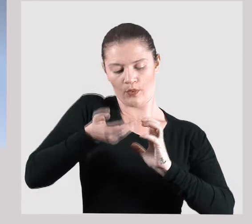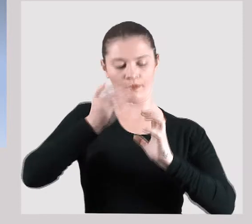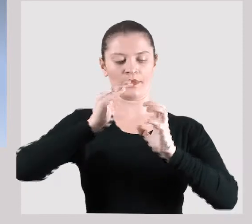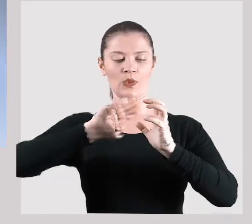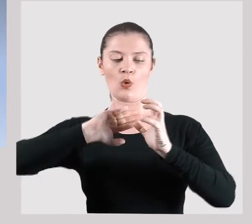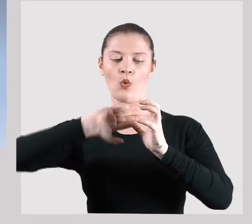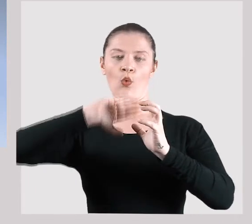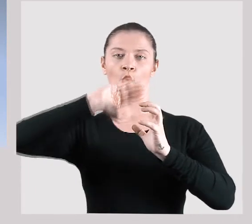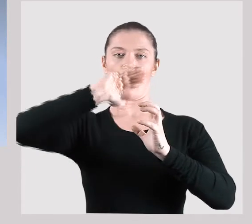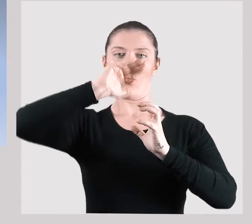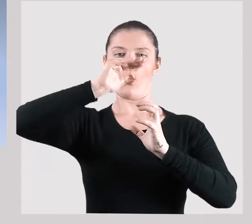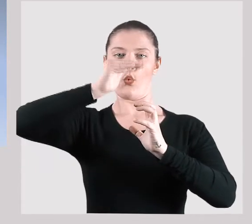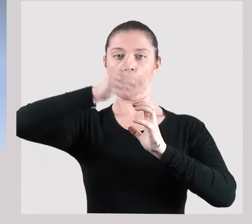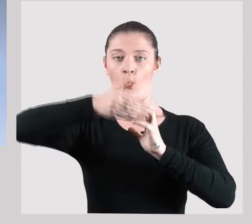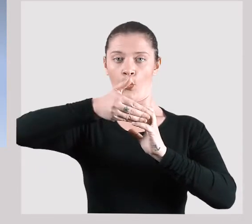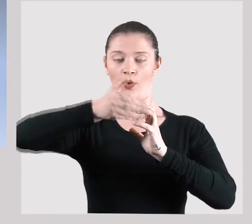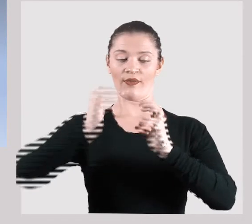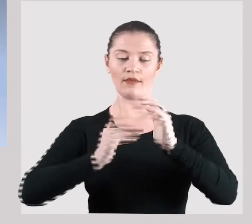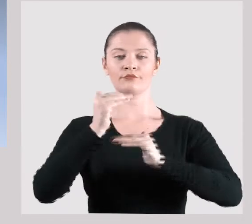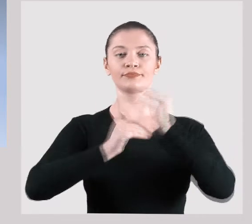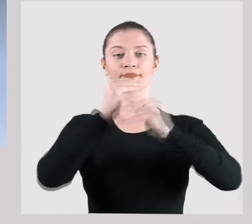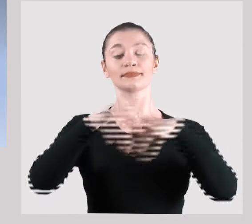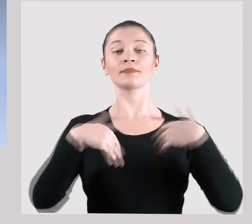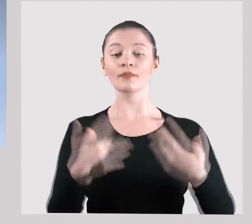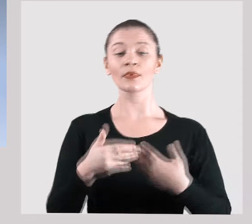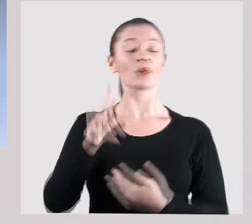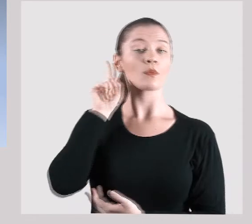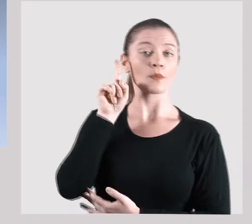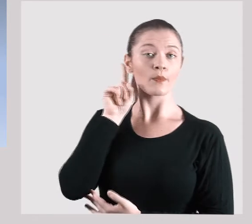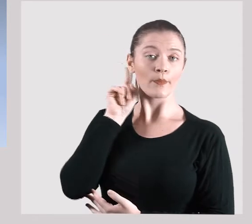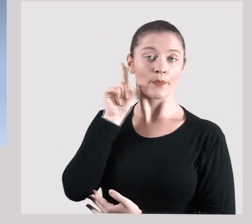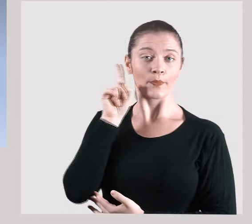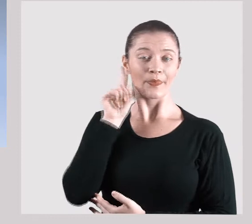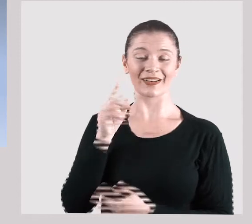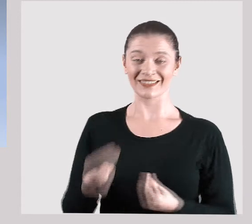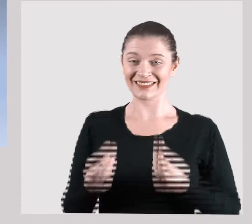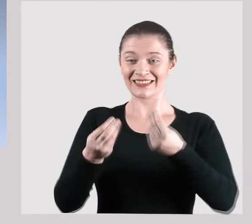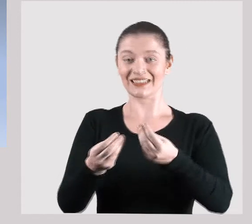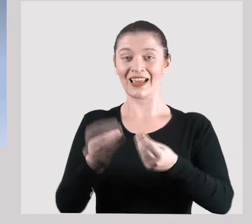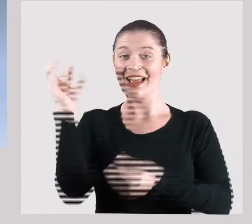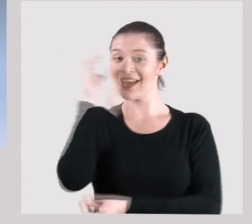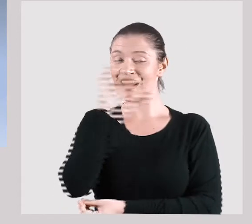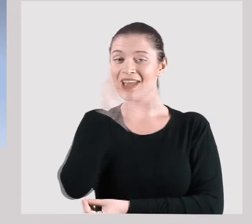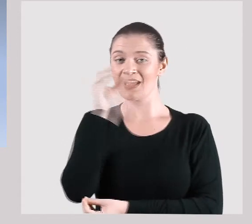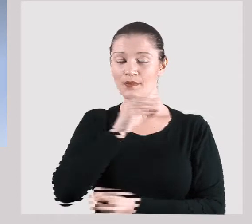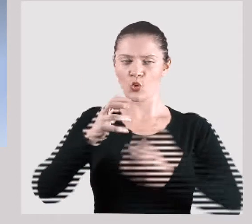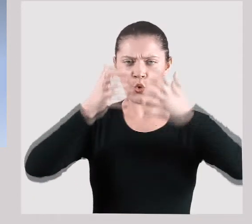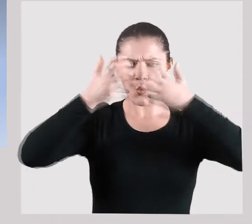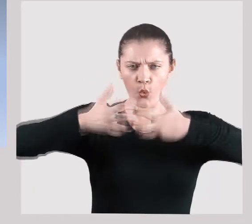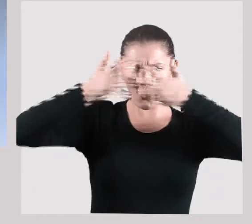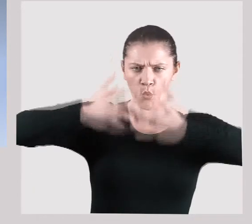frente. Então a substância branca ela é a que dá a velocidade dos processos cognitivos, então o